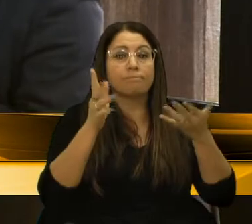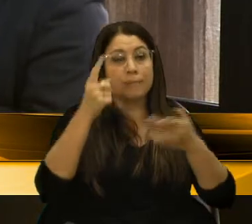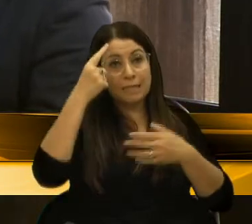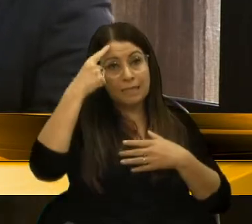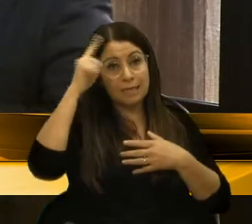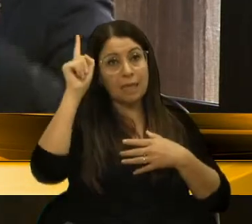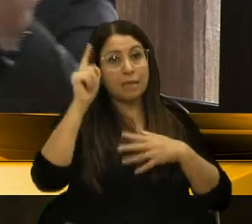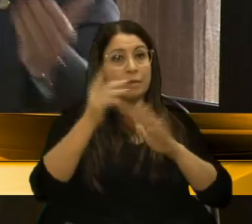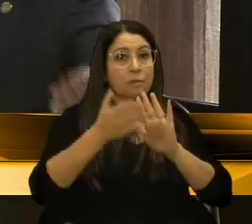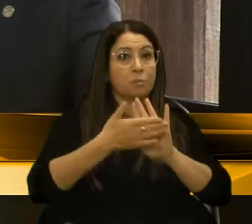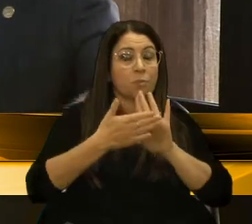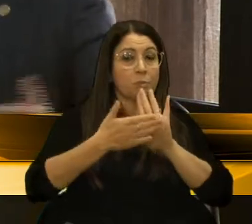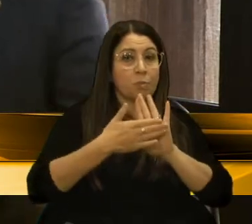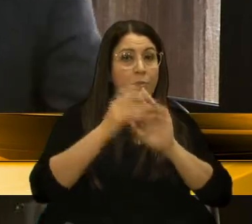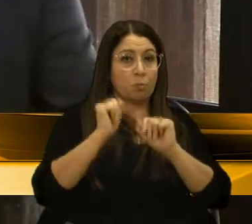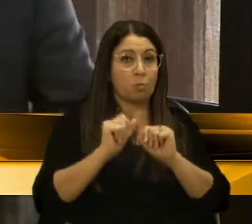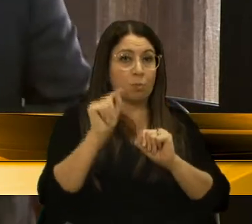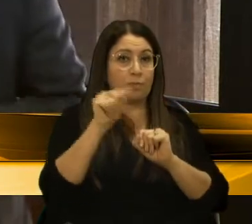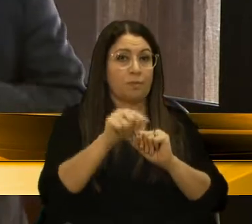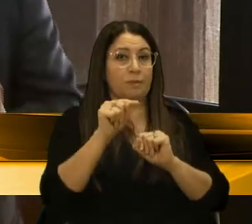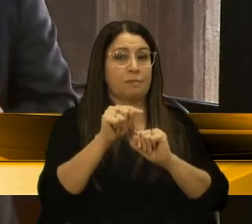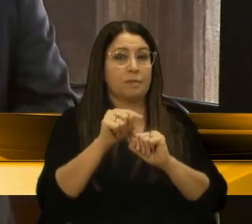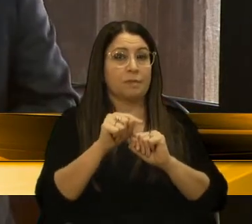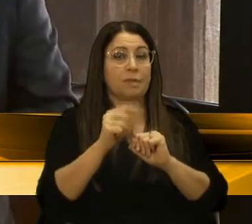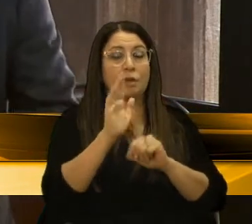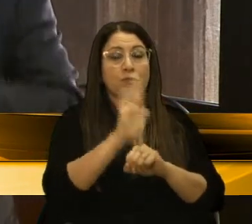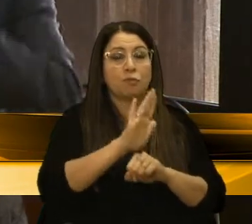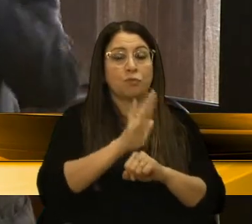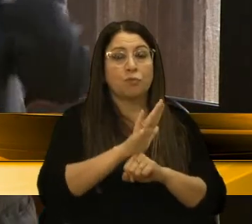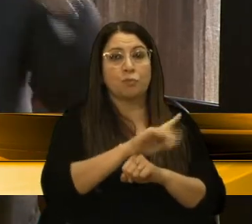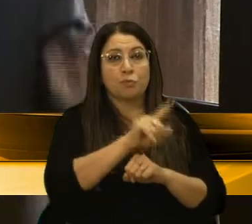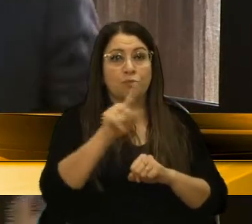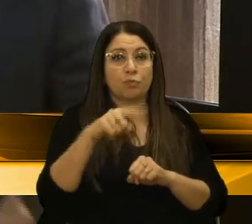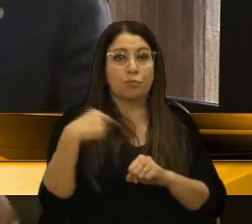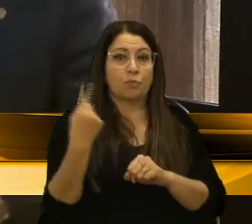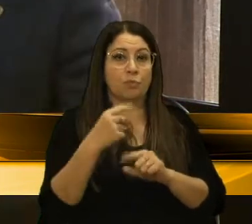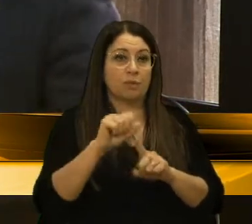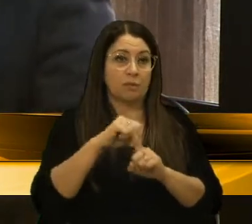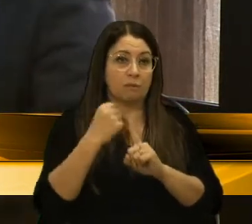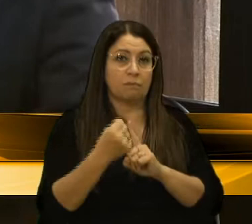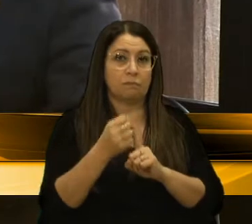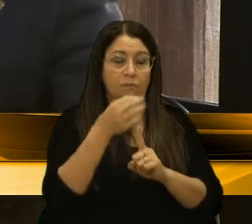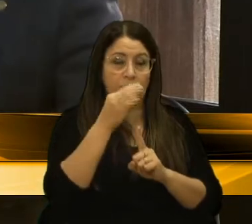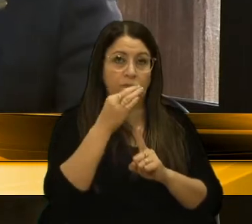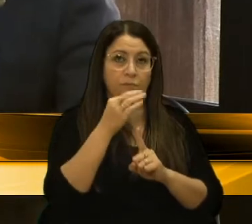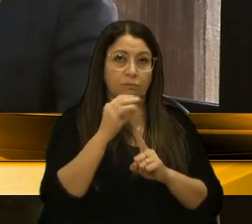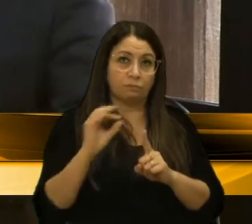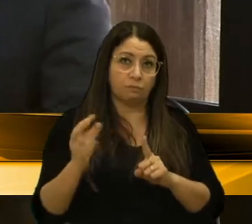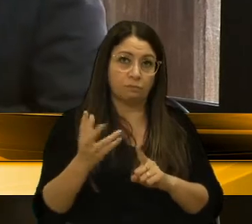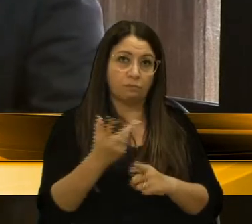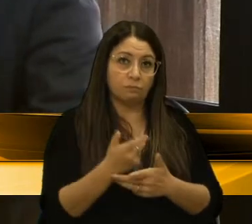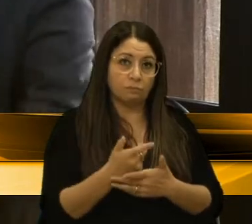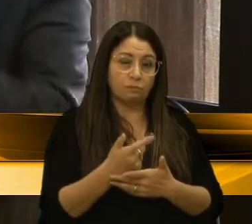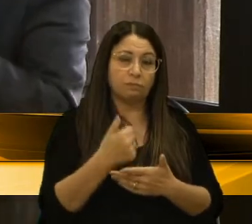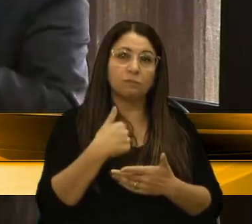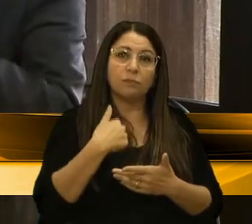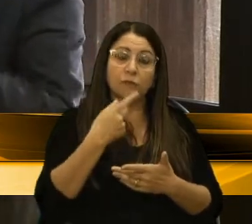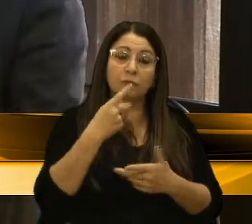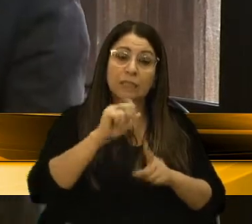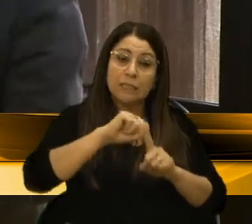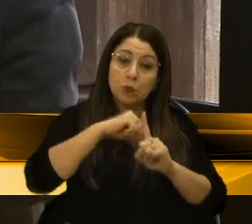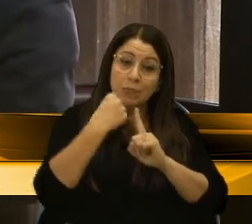e propostas que possam vir a beneficiar a nossa sociedade caxiense como um todo. E quando eu falo